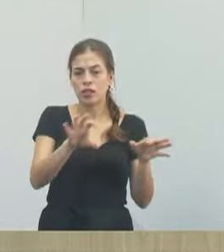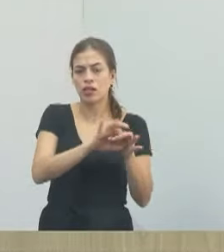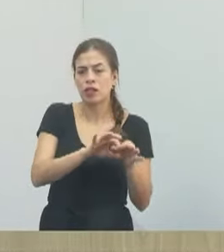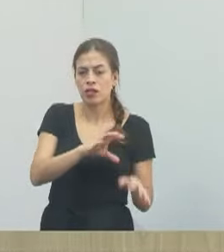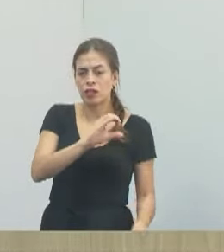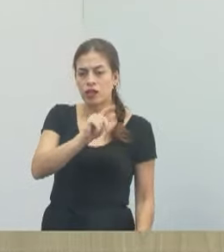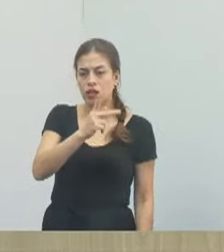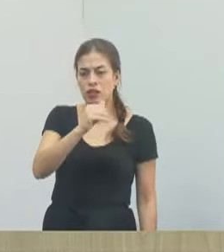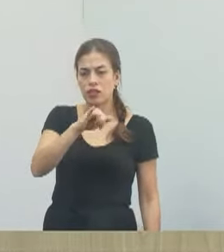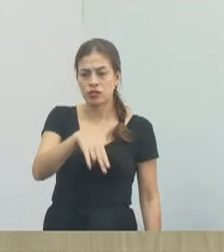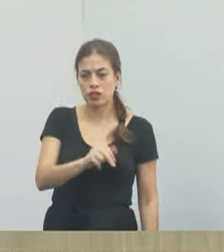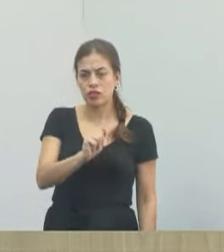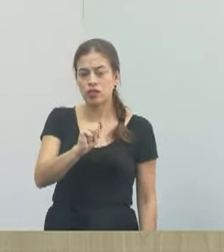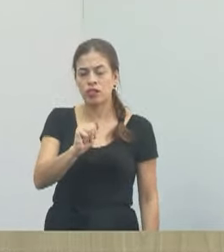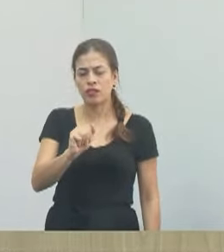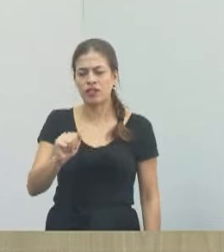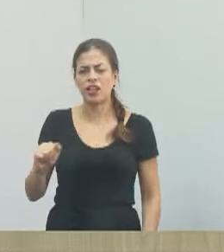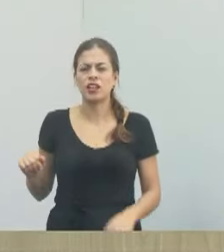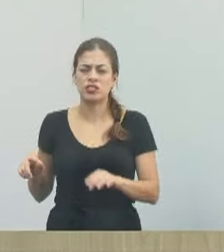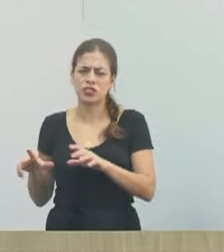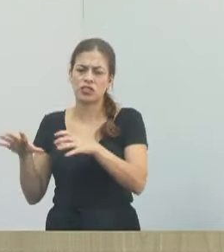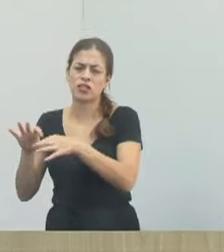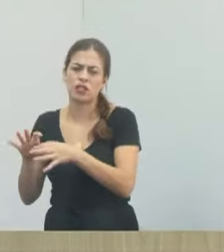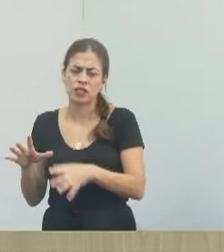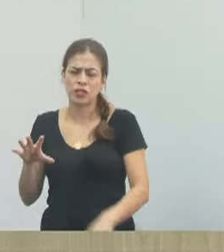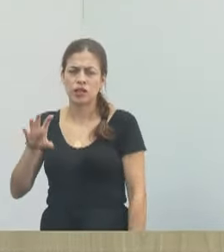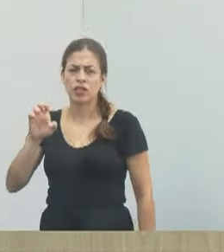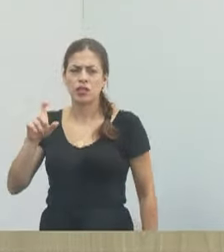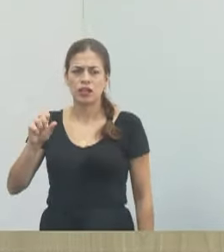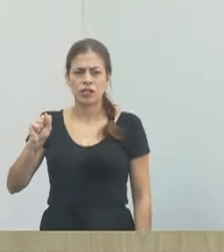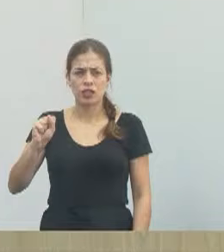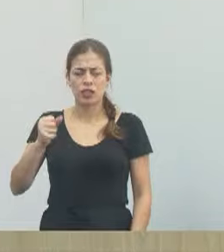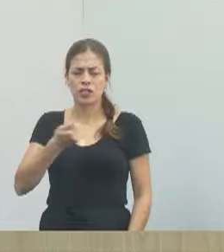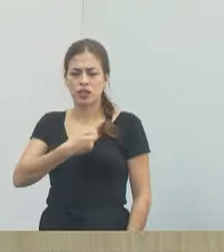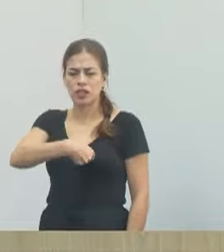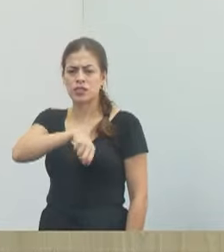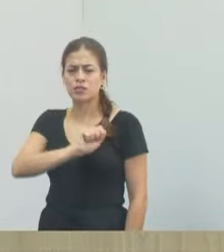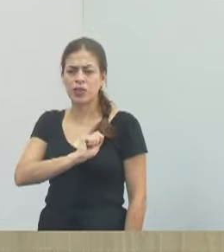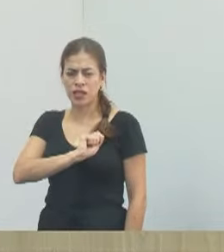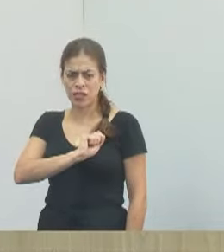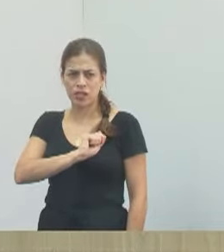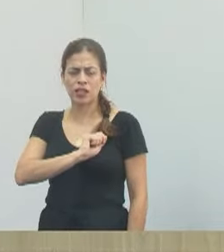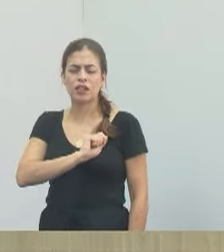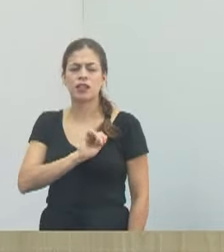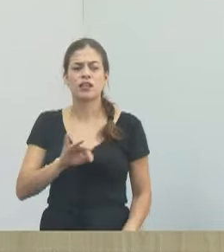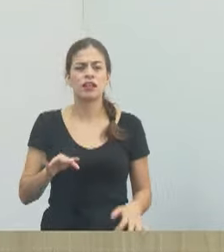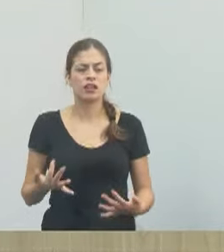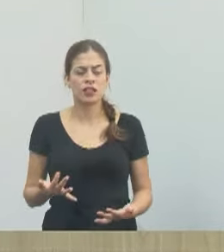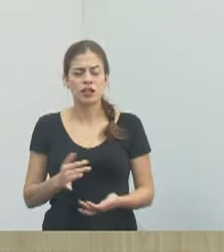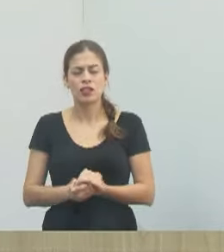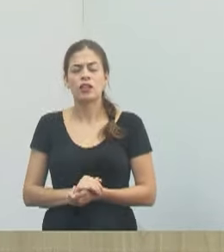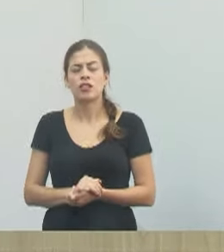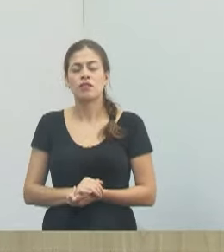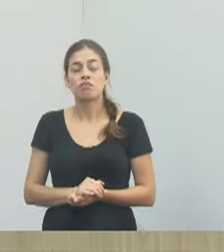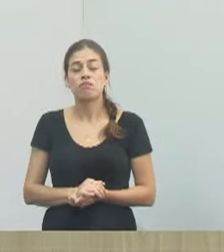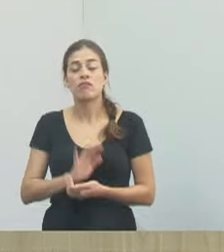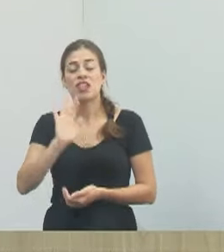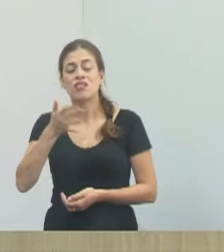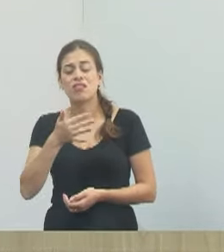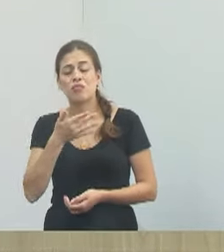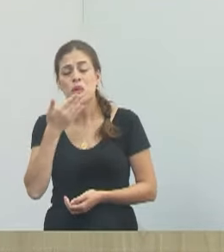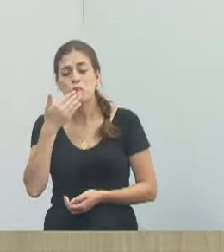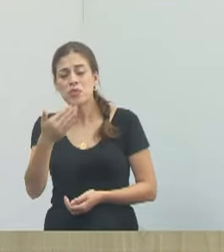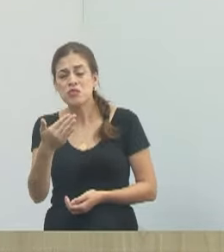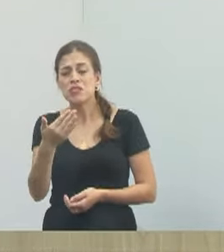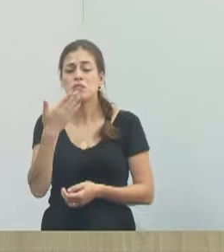Jardim colônia considerando que os moradores das vias citadas por diversas vezes já foram pedidos para